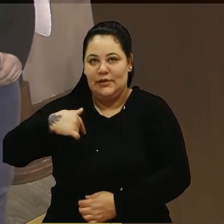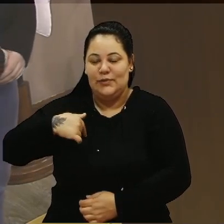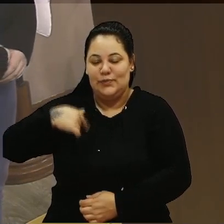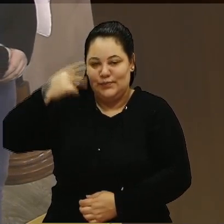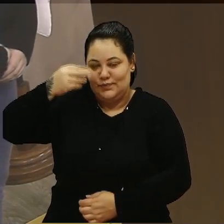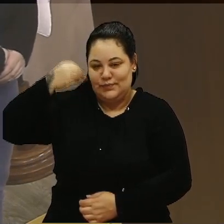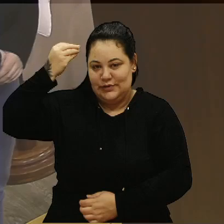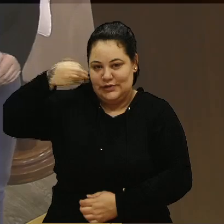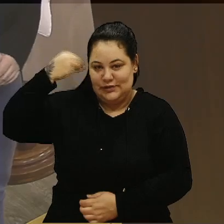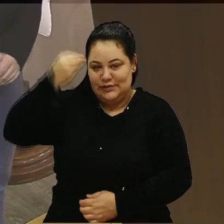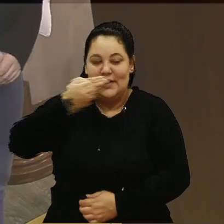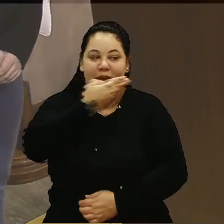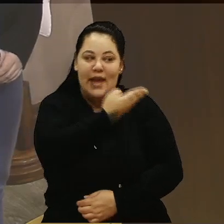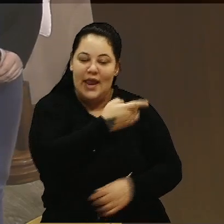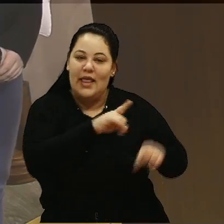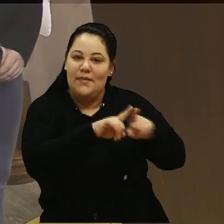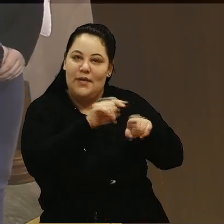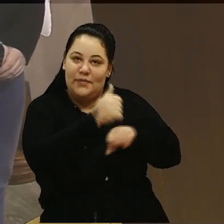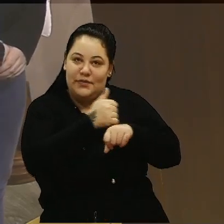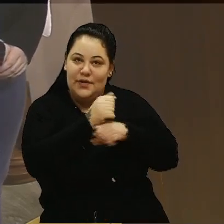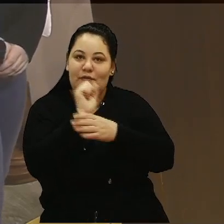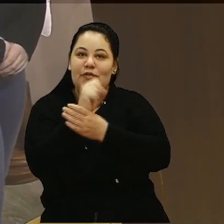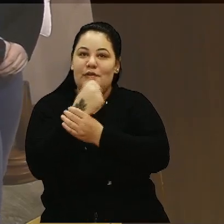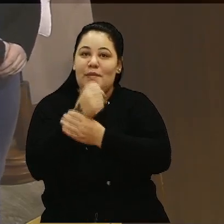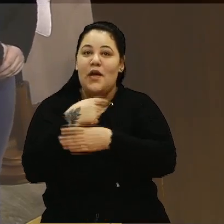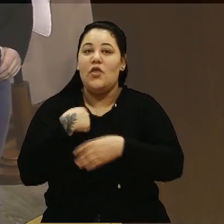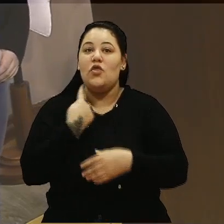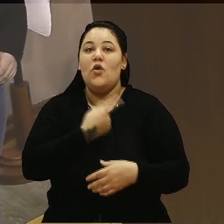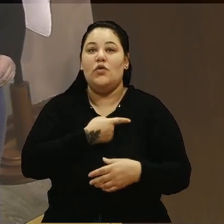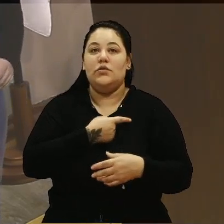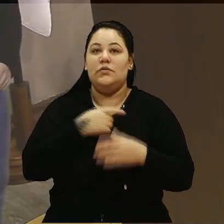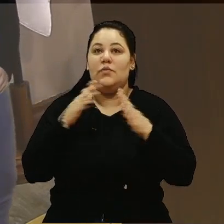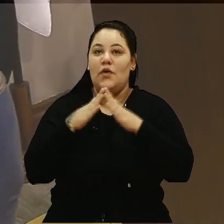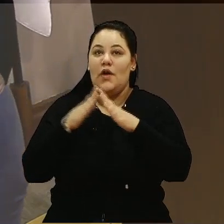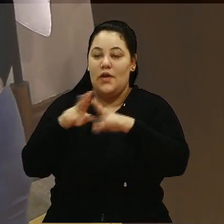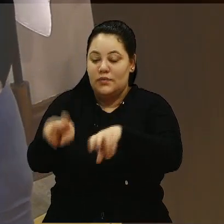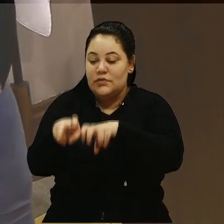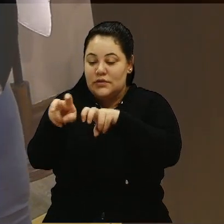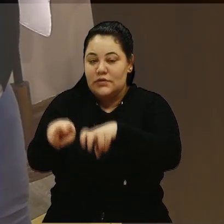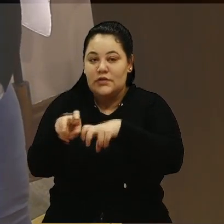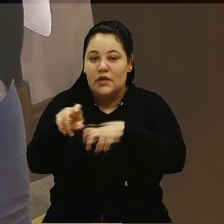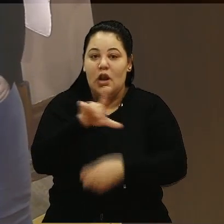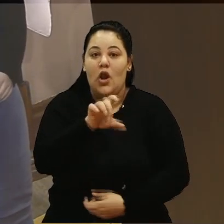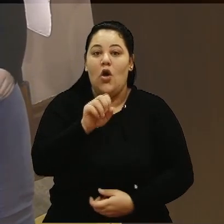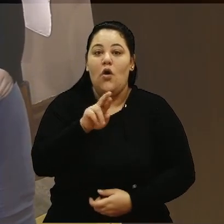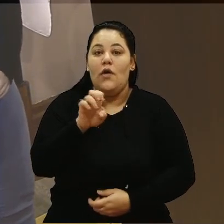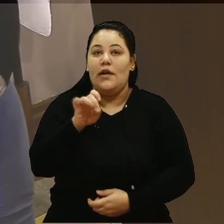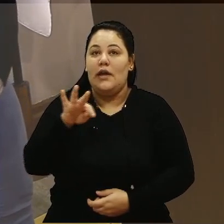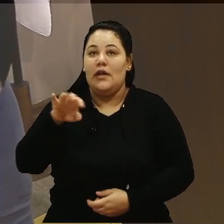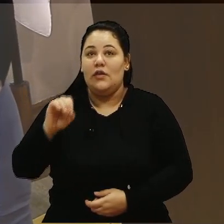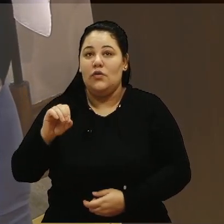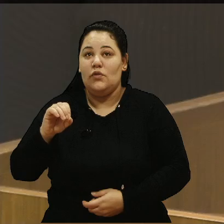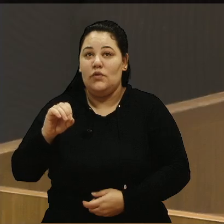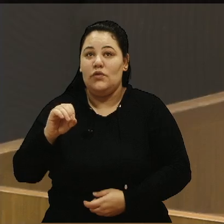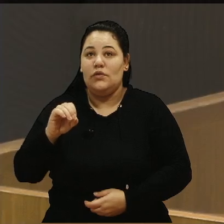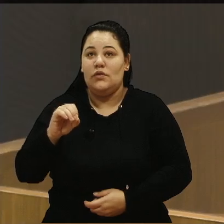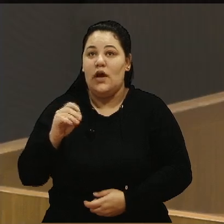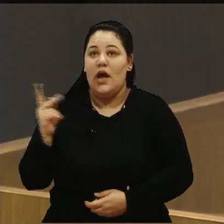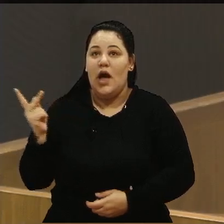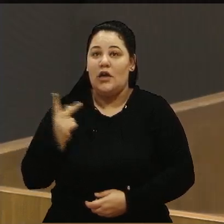que é fisioterapeuta, moramos no interior de Caxias do Sul, Loreto Segunda Légua, e somos as